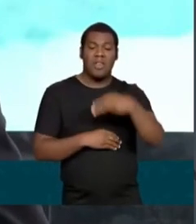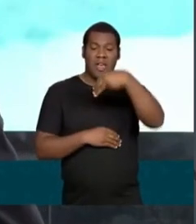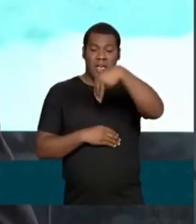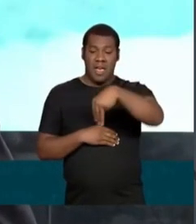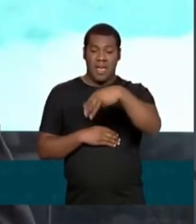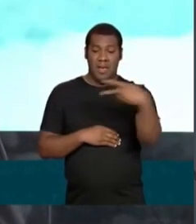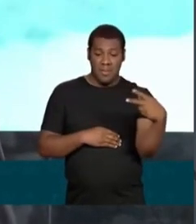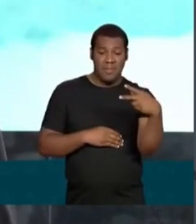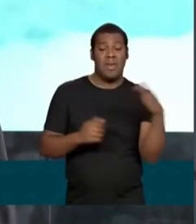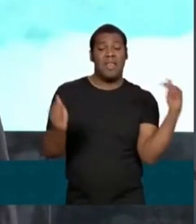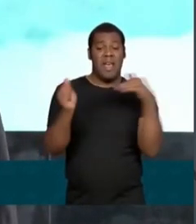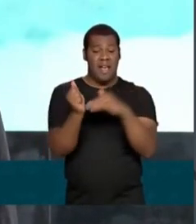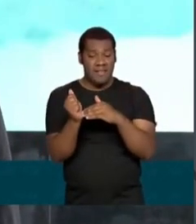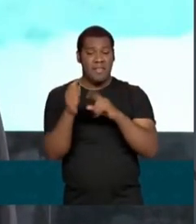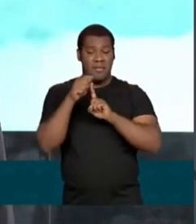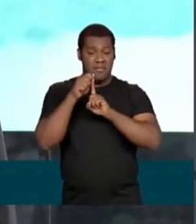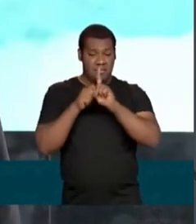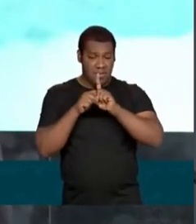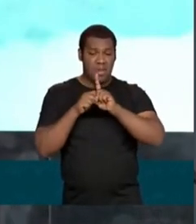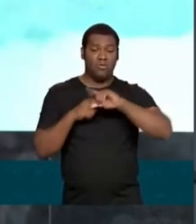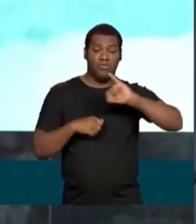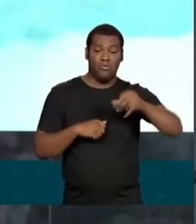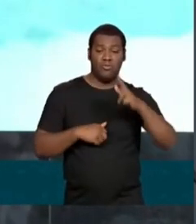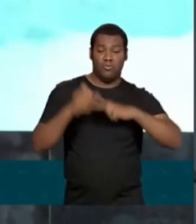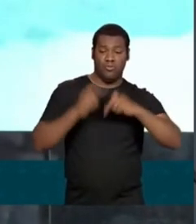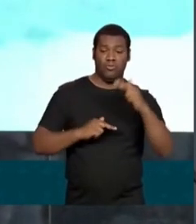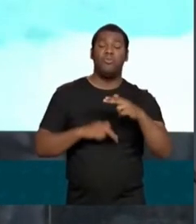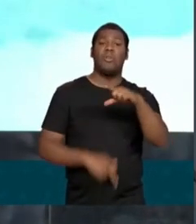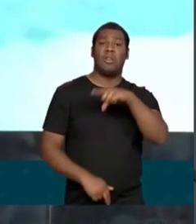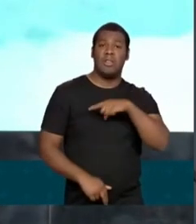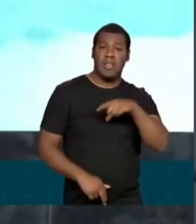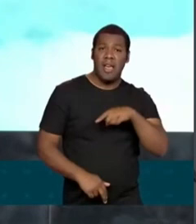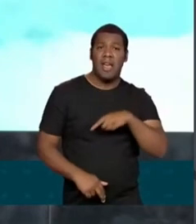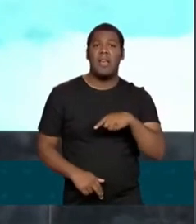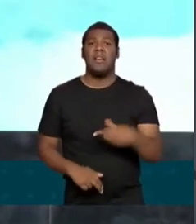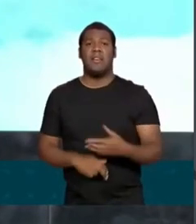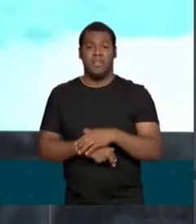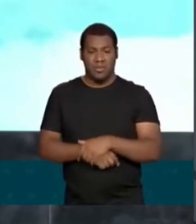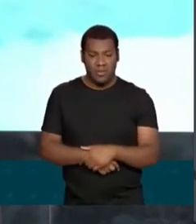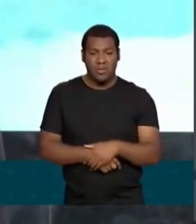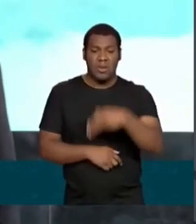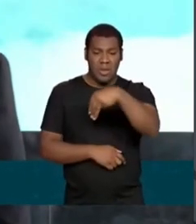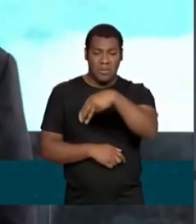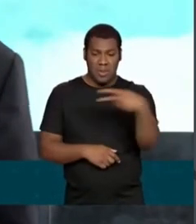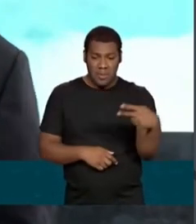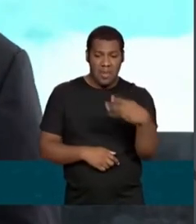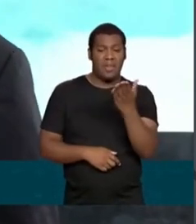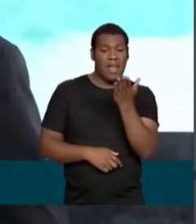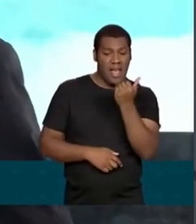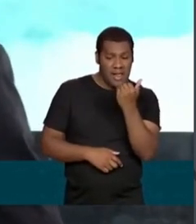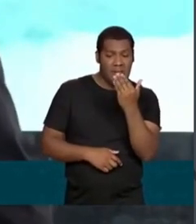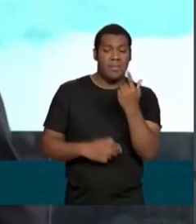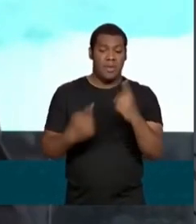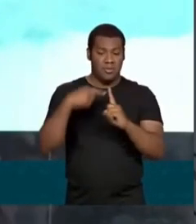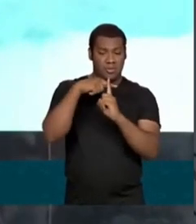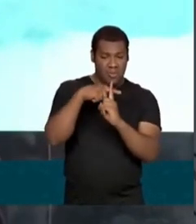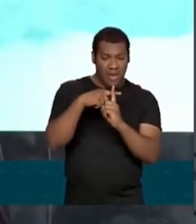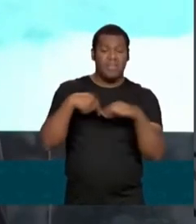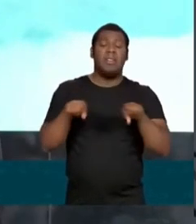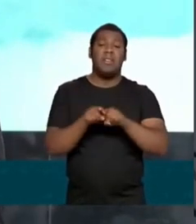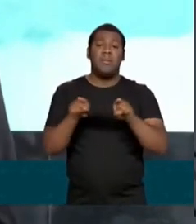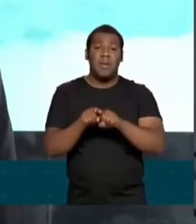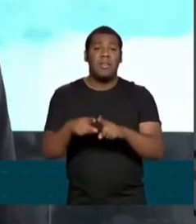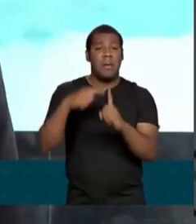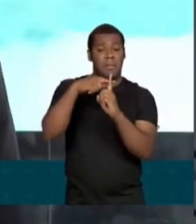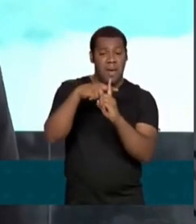vencem até o mês de junho nós temos ainda tanto a medida provisória do programa de aquisição de alimentos quanto mais médicos só vence em agosto mas